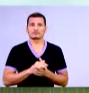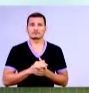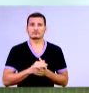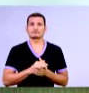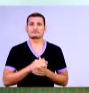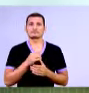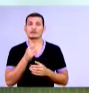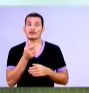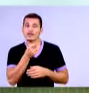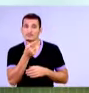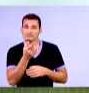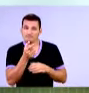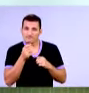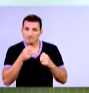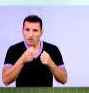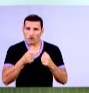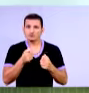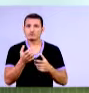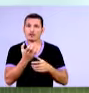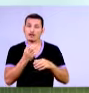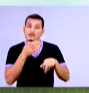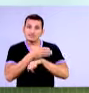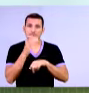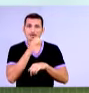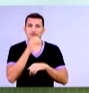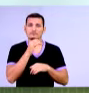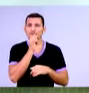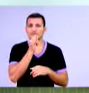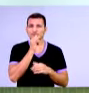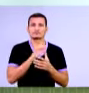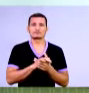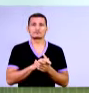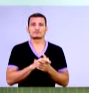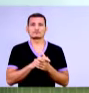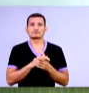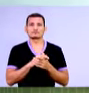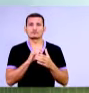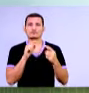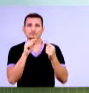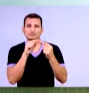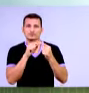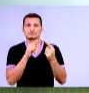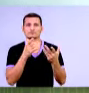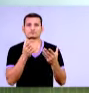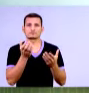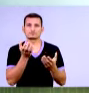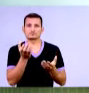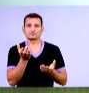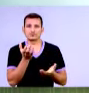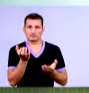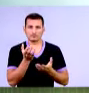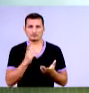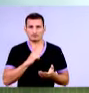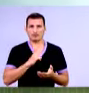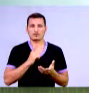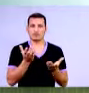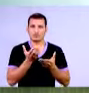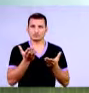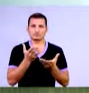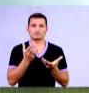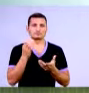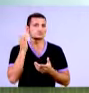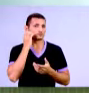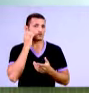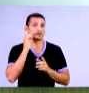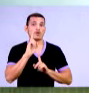a ter o acesso rápido. Por exemplo, as conexões que nós temos disponíveis para os celulares, elas não são muito